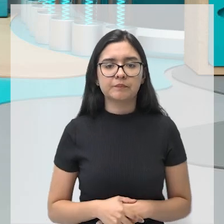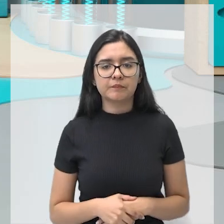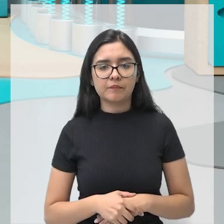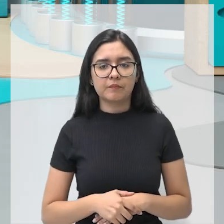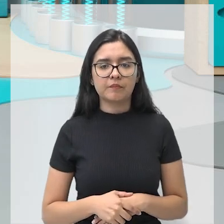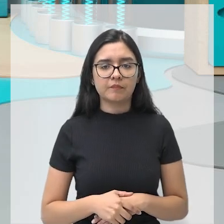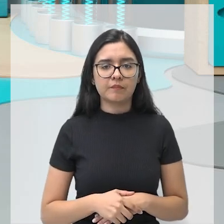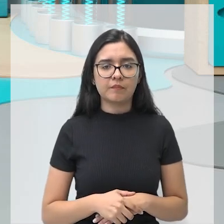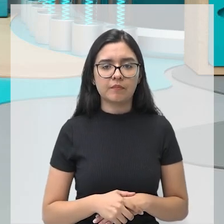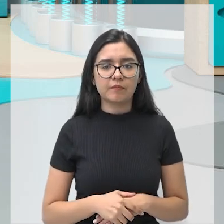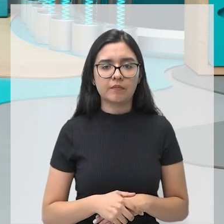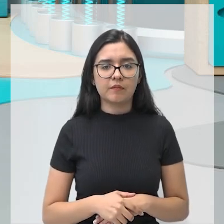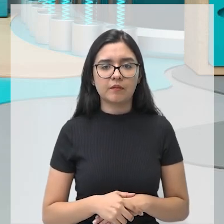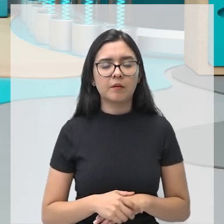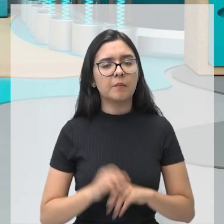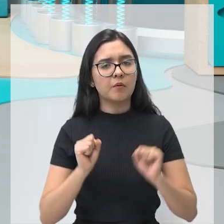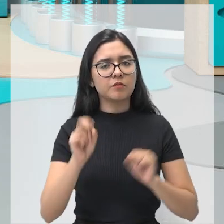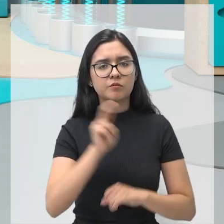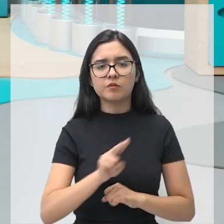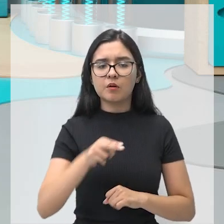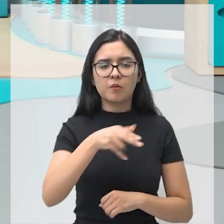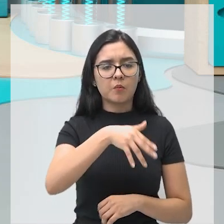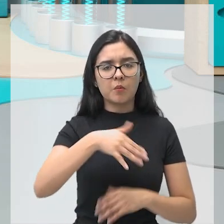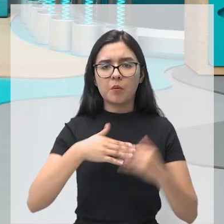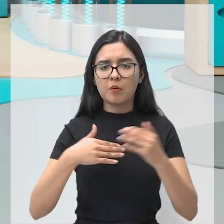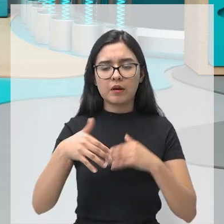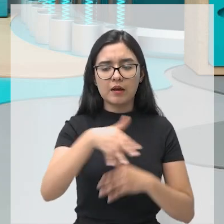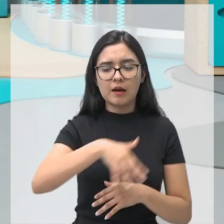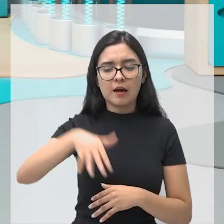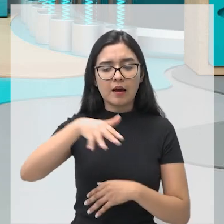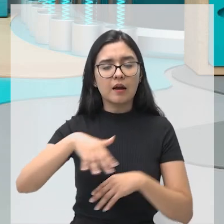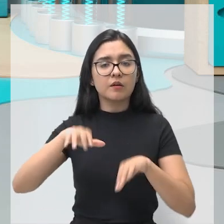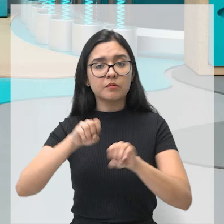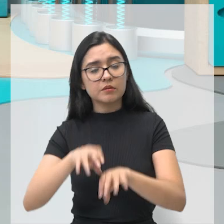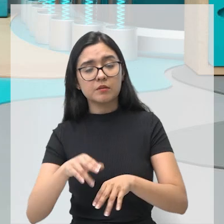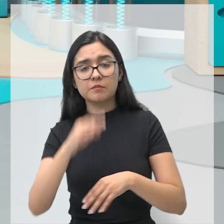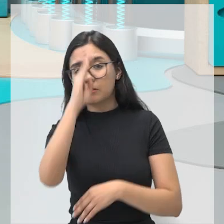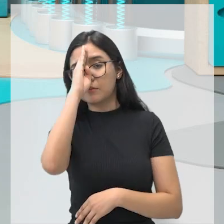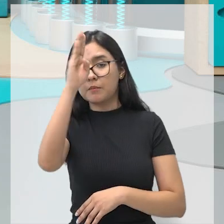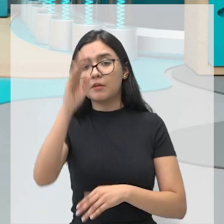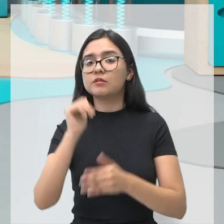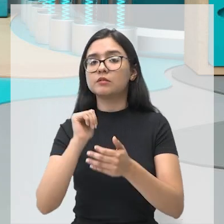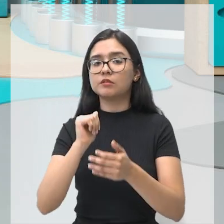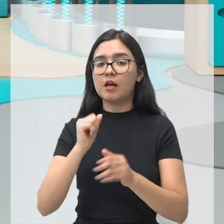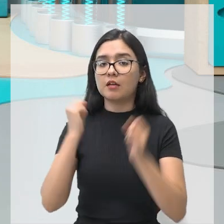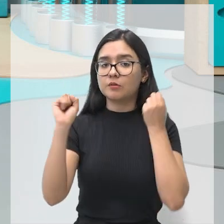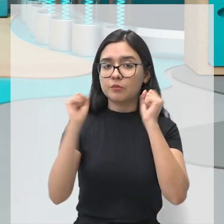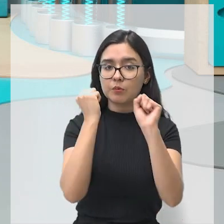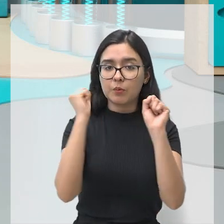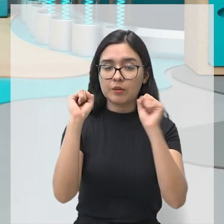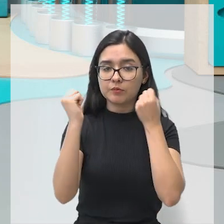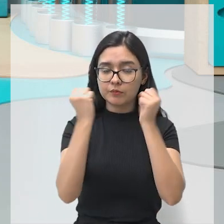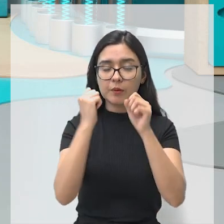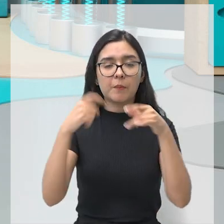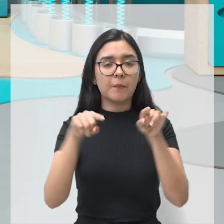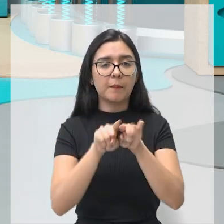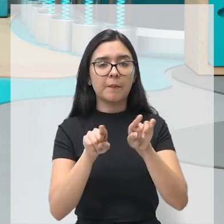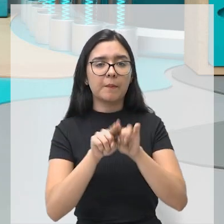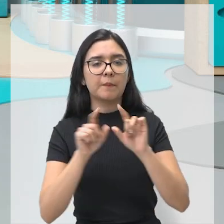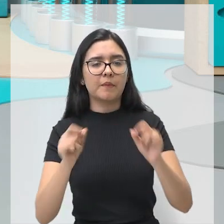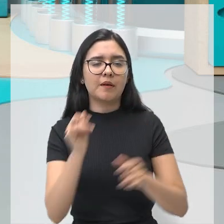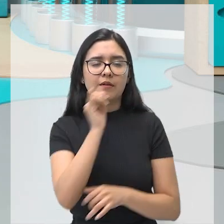né, rica para qualquer área da educação, inclusive para a educação física, que na questão da organização, por exemplo,